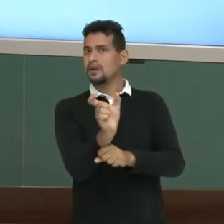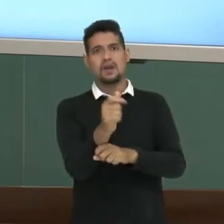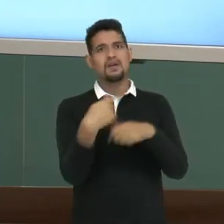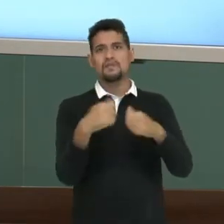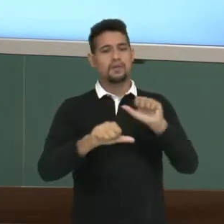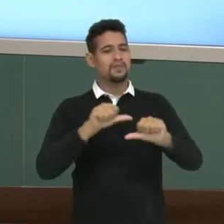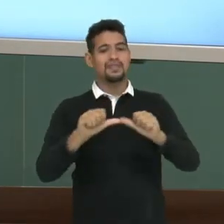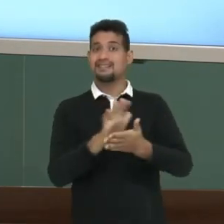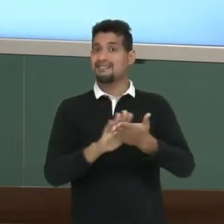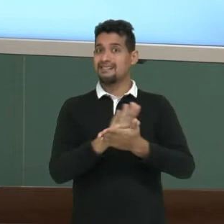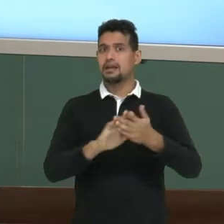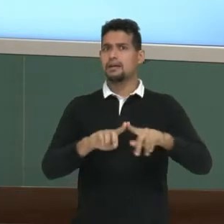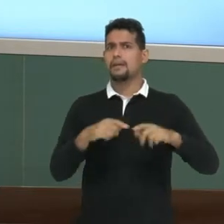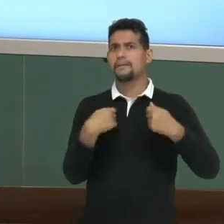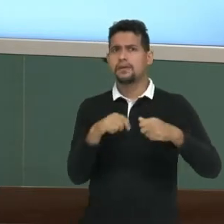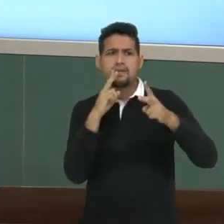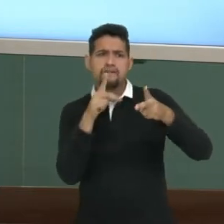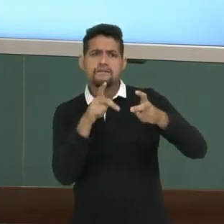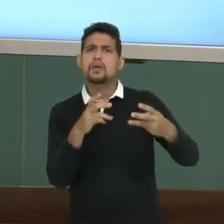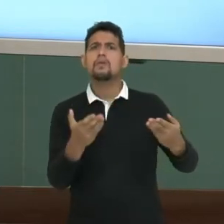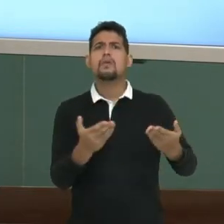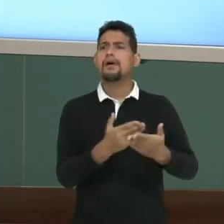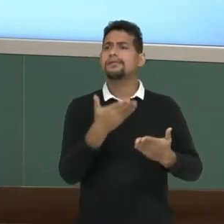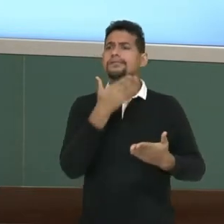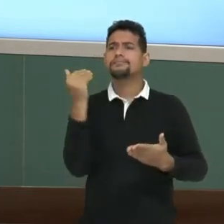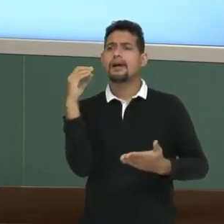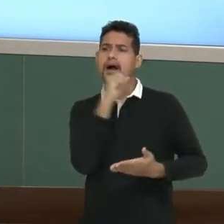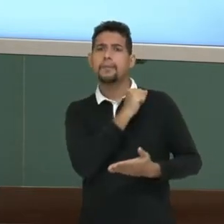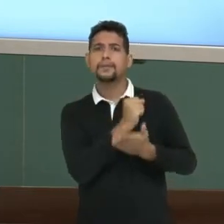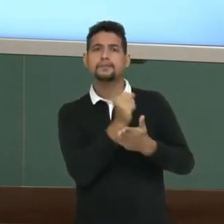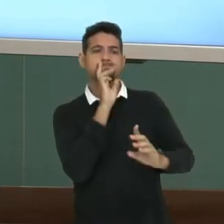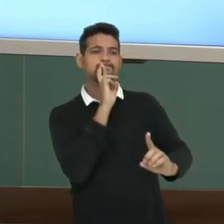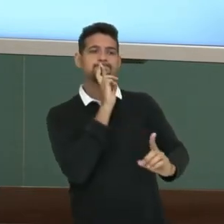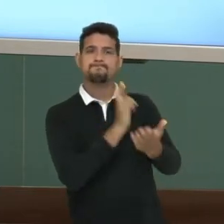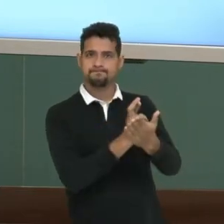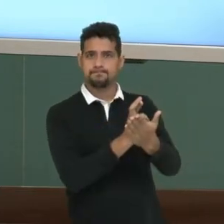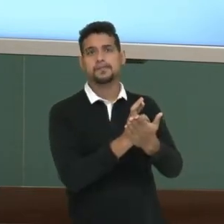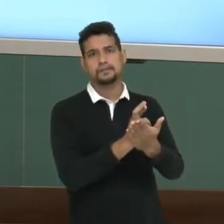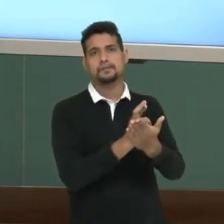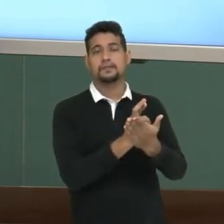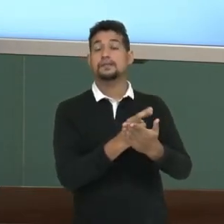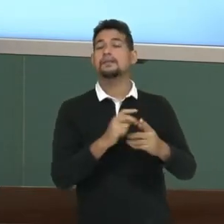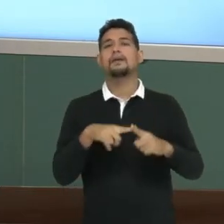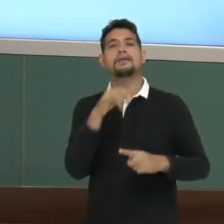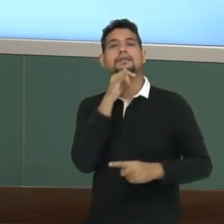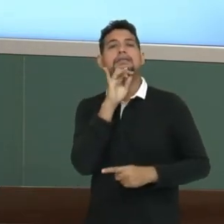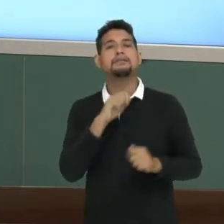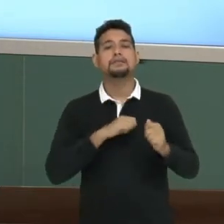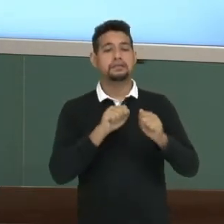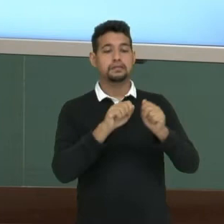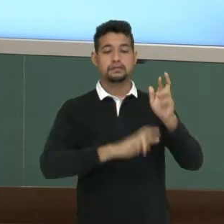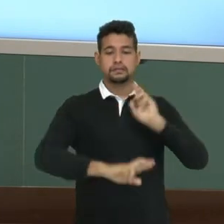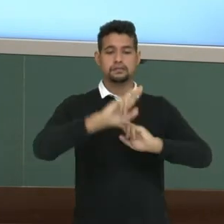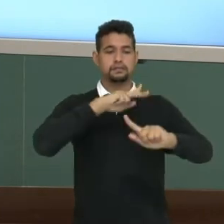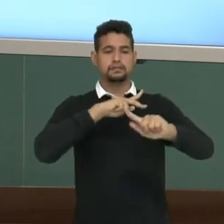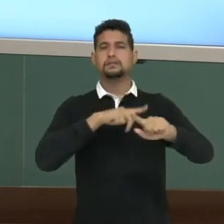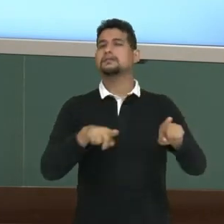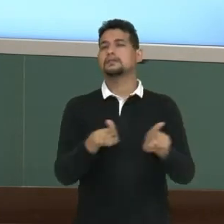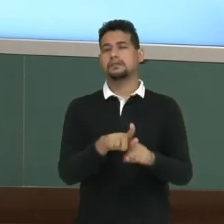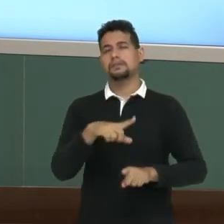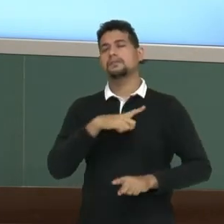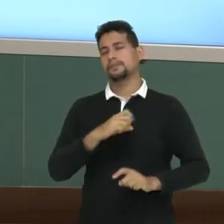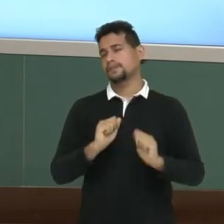vezes, tem que ver o menor caminho para a gente chegar à resolução. Se eu fizesse o contrário, também daria